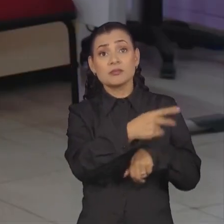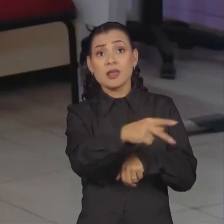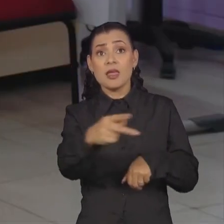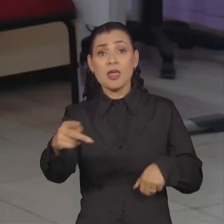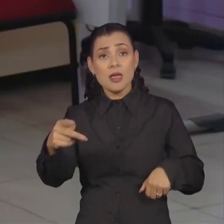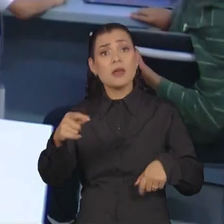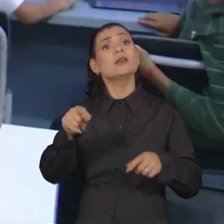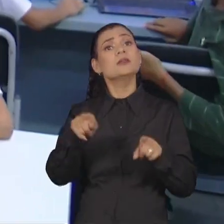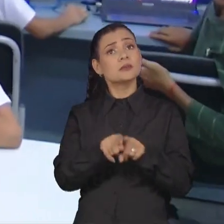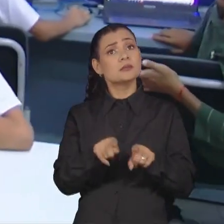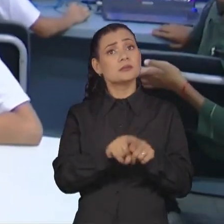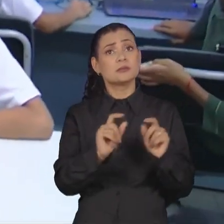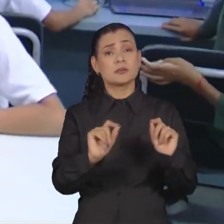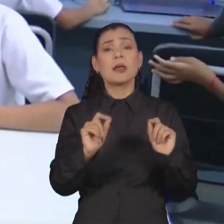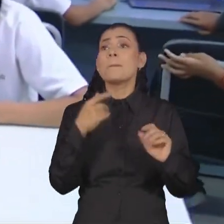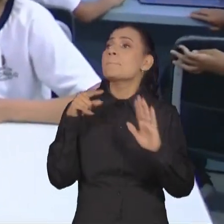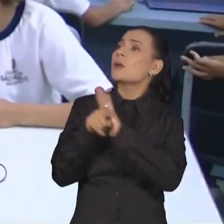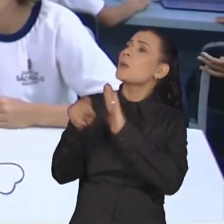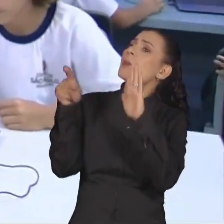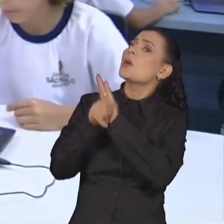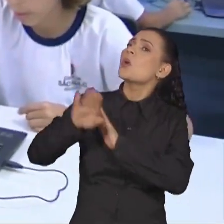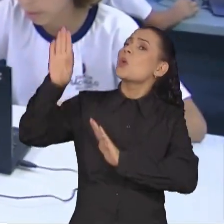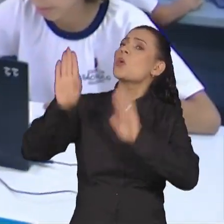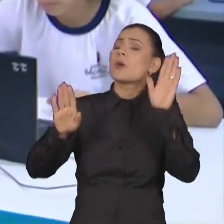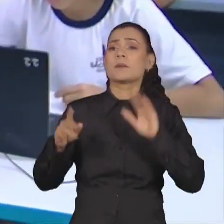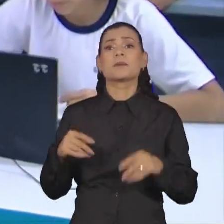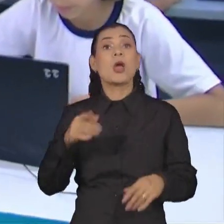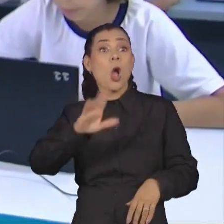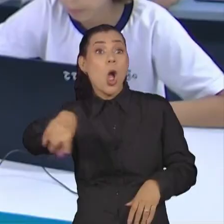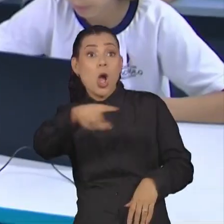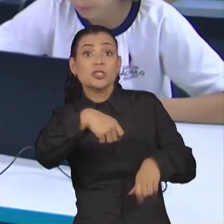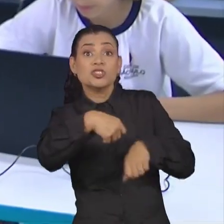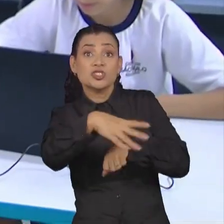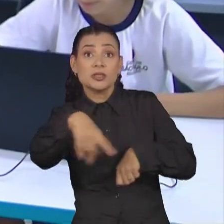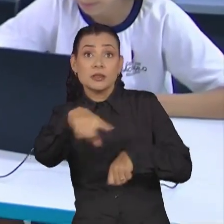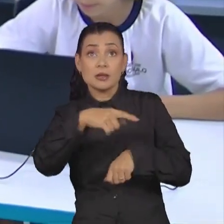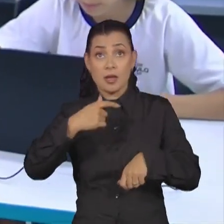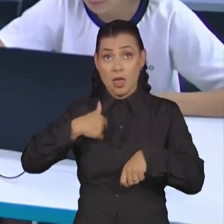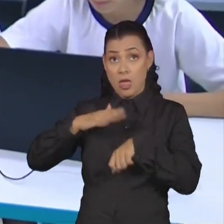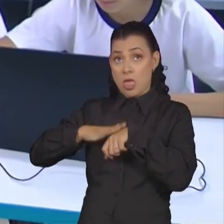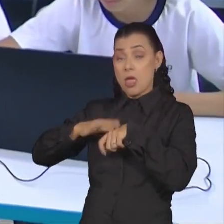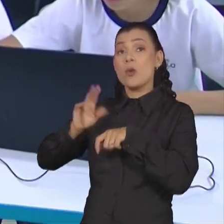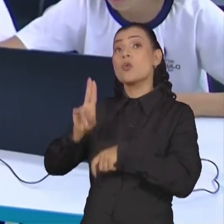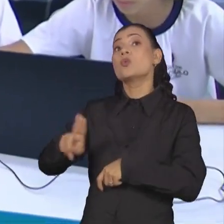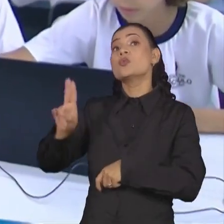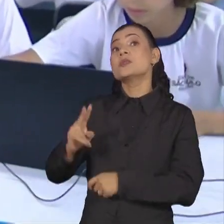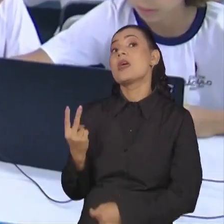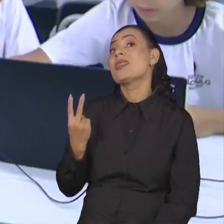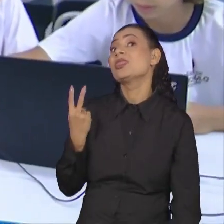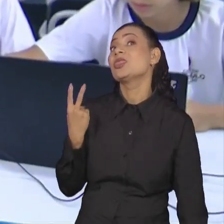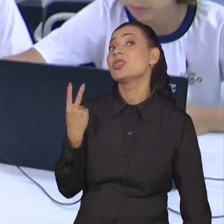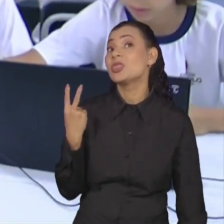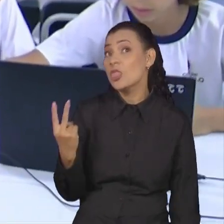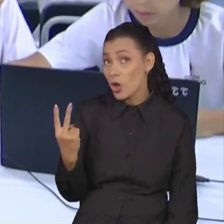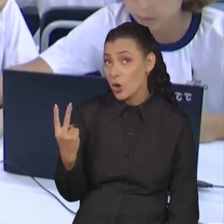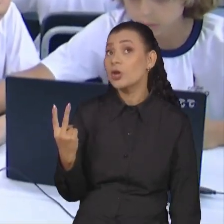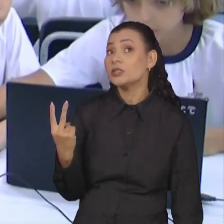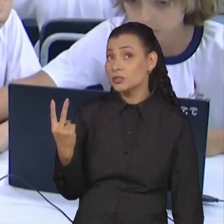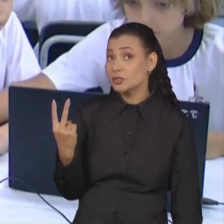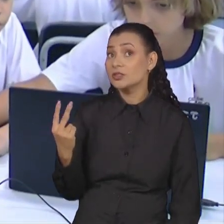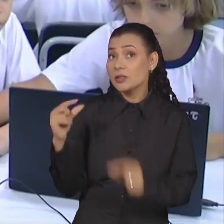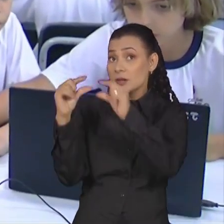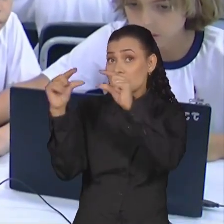para o professor. Ô, galerinha, uma dica. Lá nos meus comandos eu usei 2 da